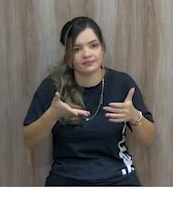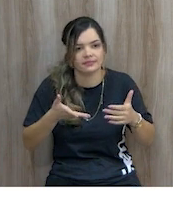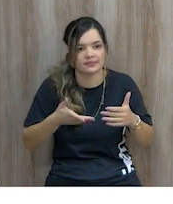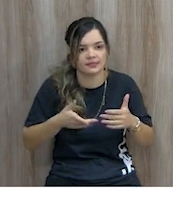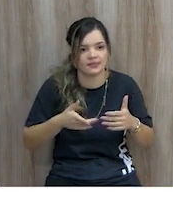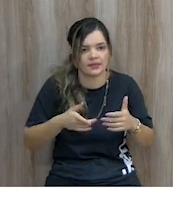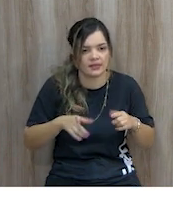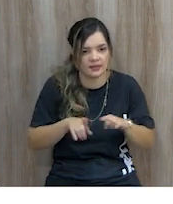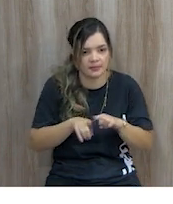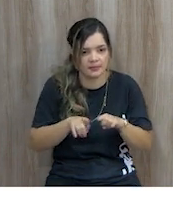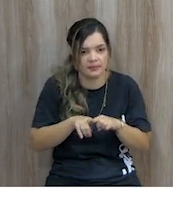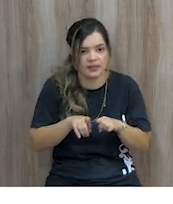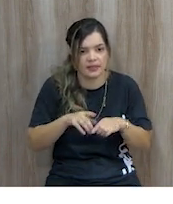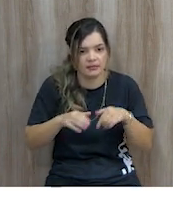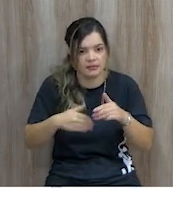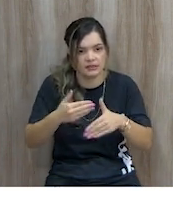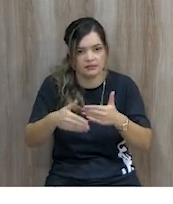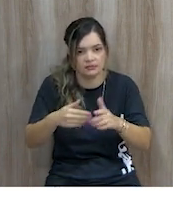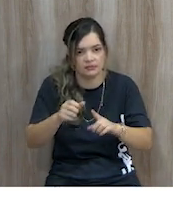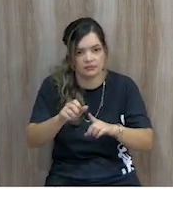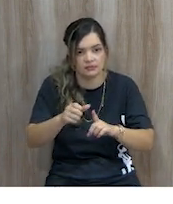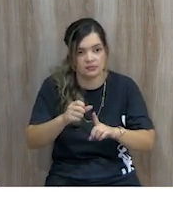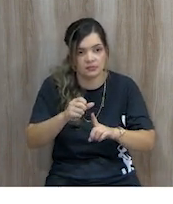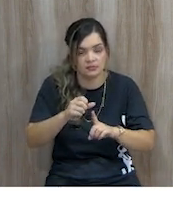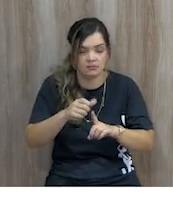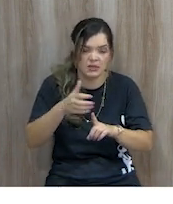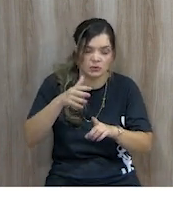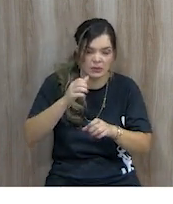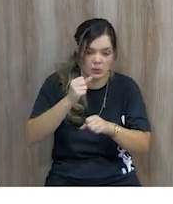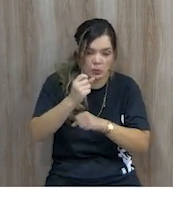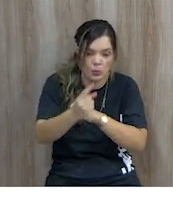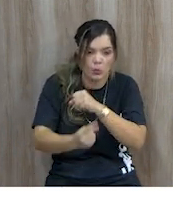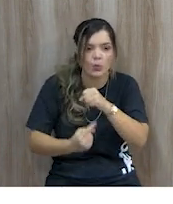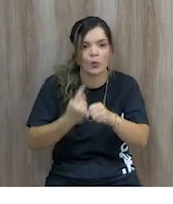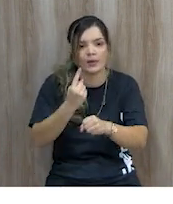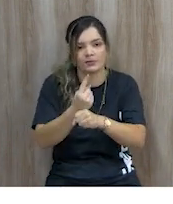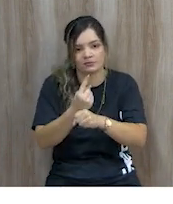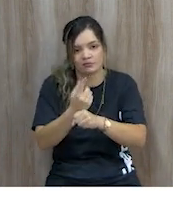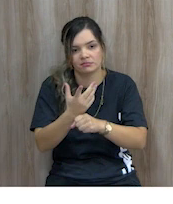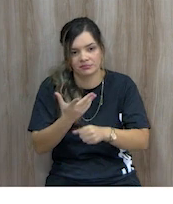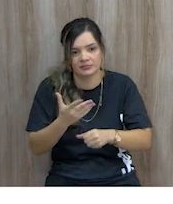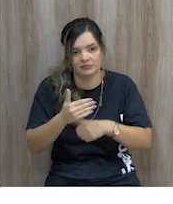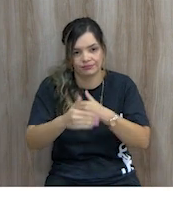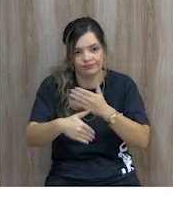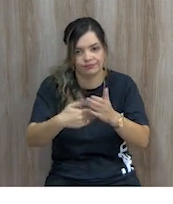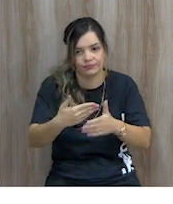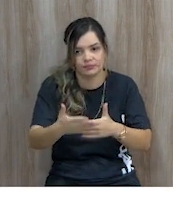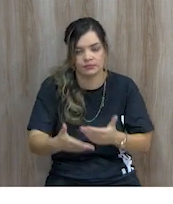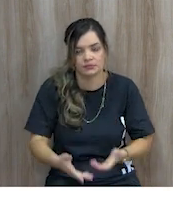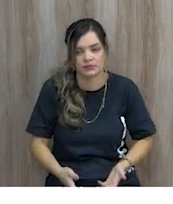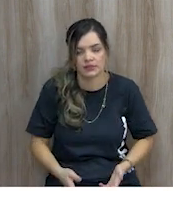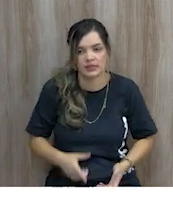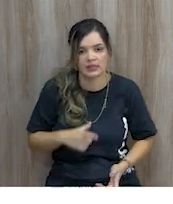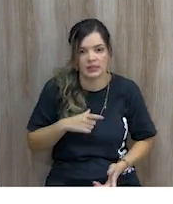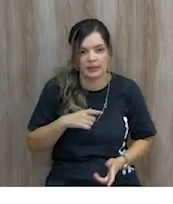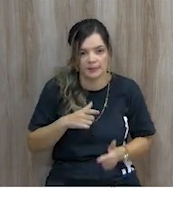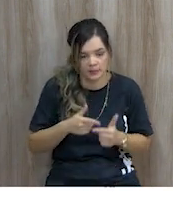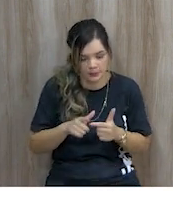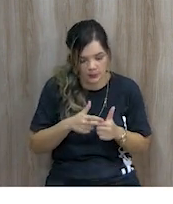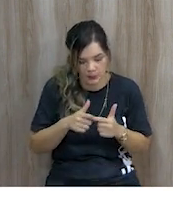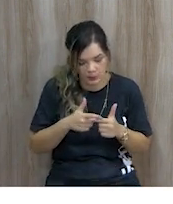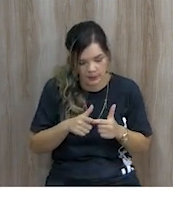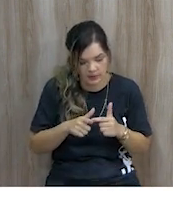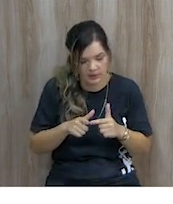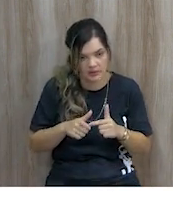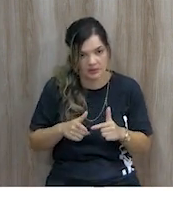12 meses do paciente. O que a gente percebe nesse caso é uma lesão cervical não cariosa no